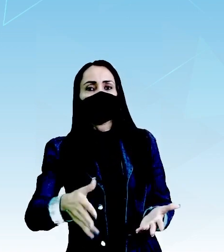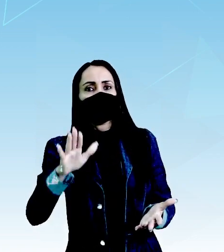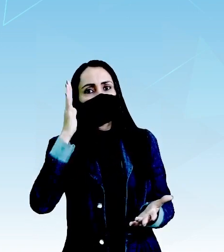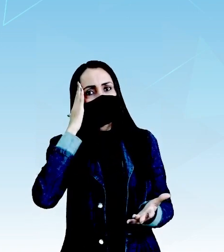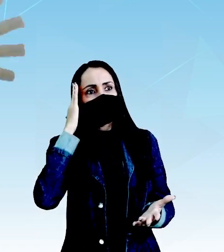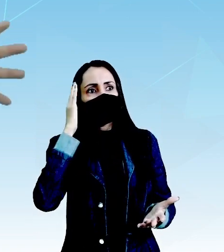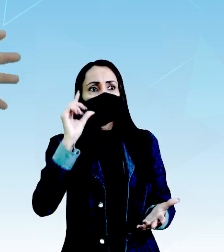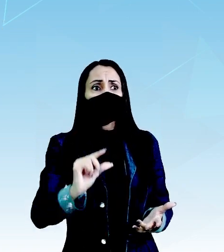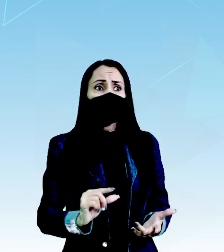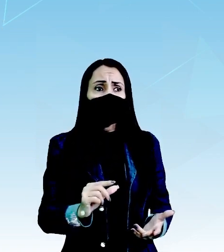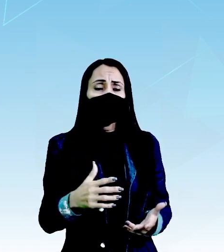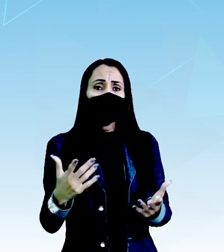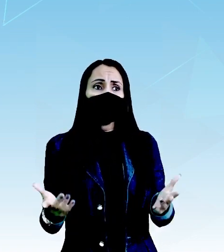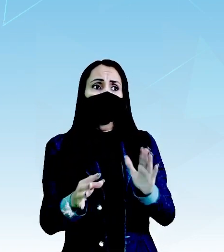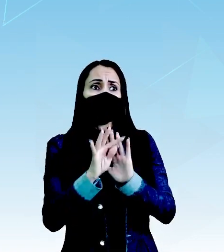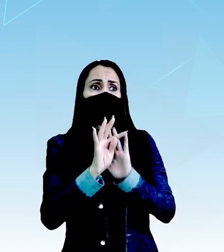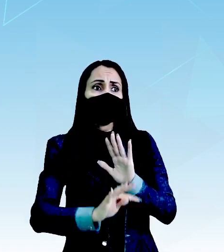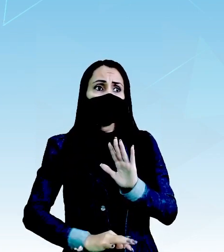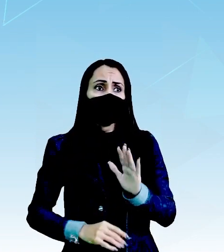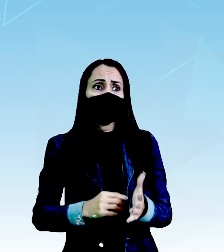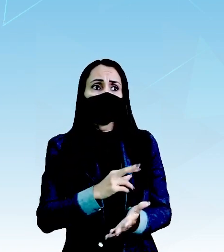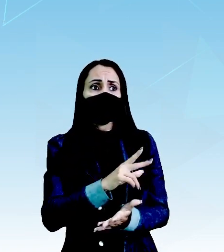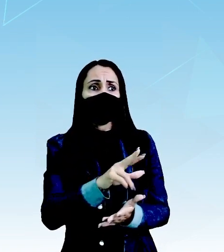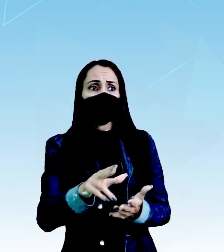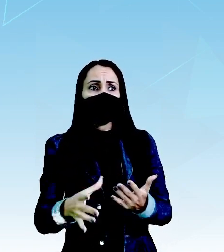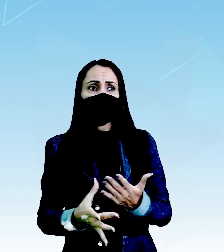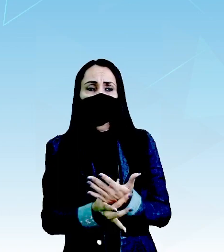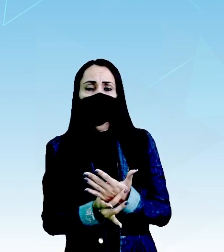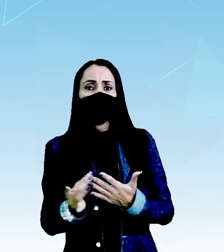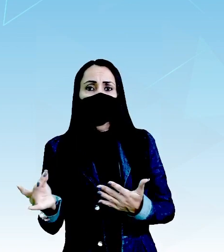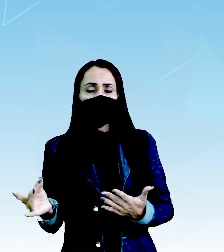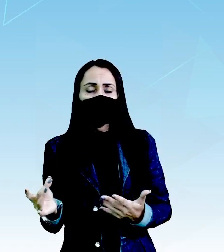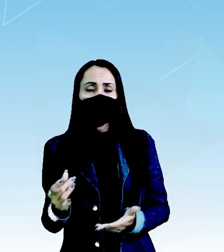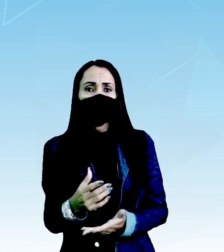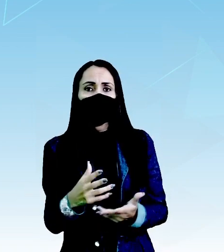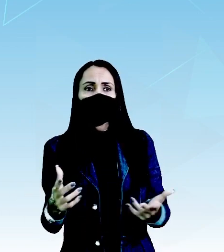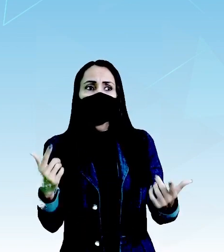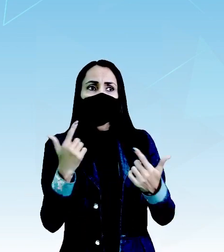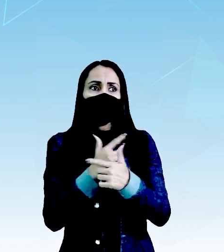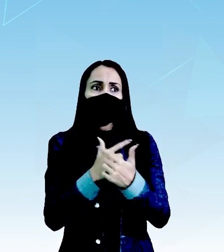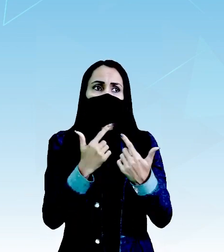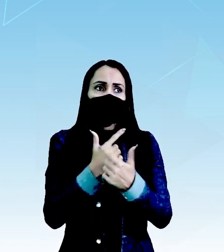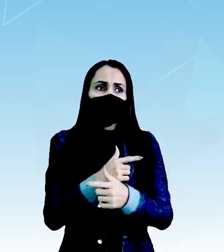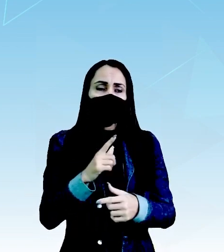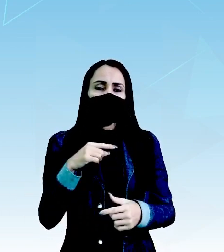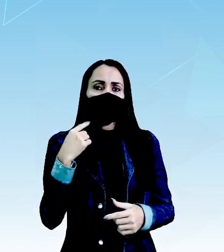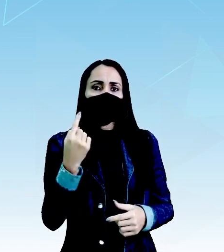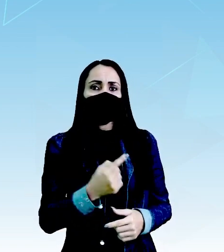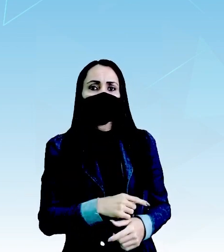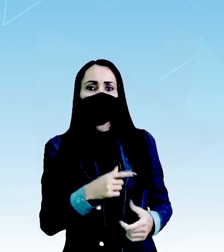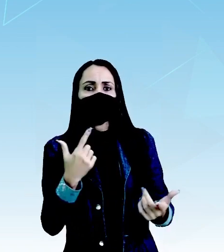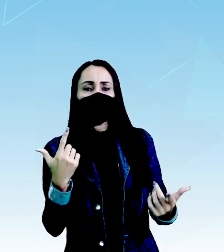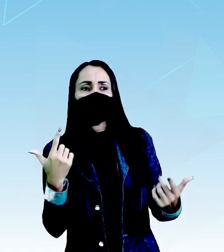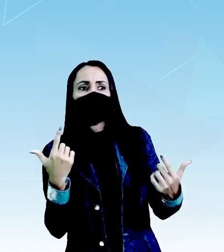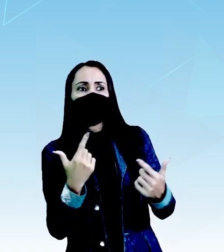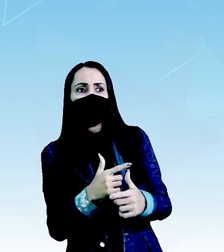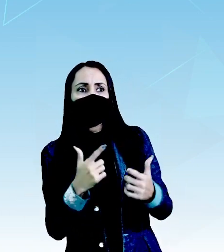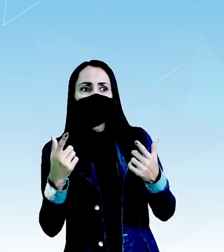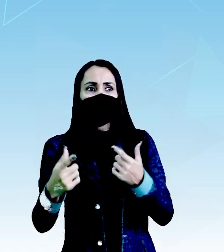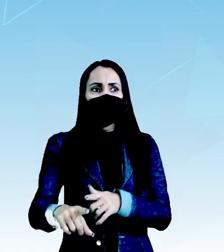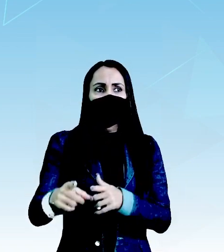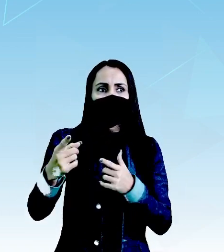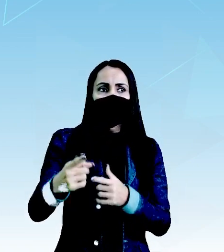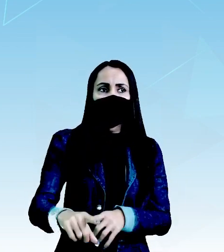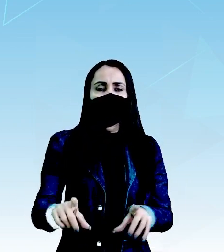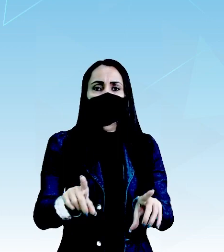a questão do texto, a multissemiose, a questão do riso. Nós temos o sarcasmo também, a